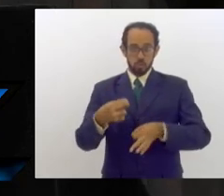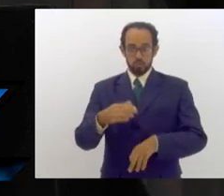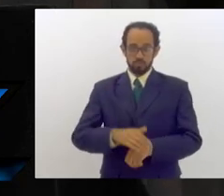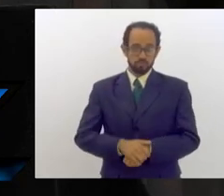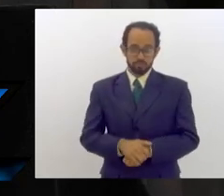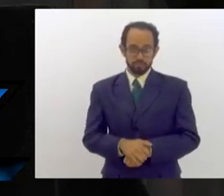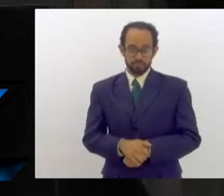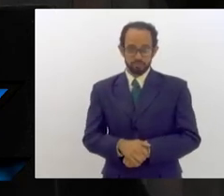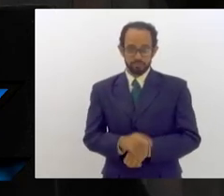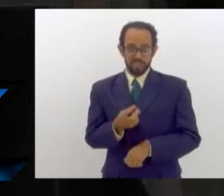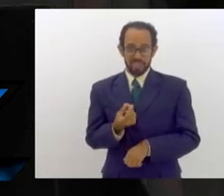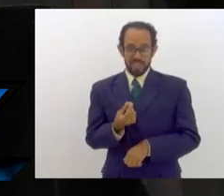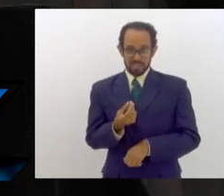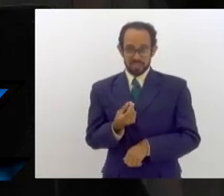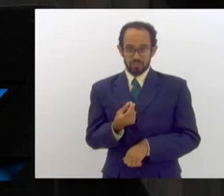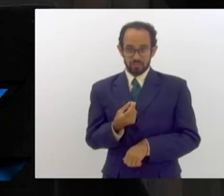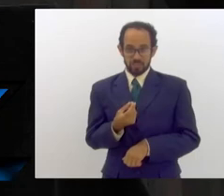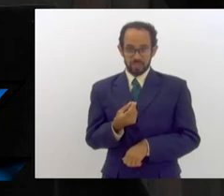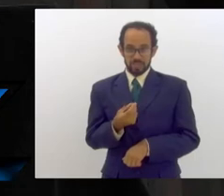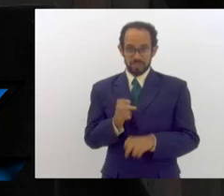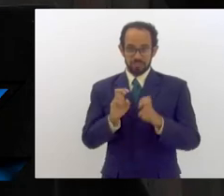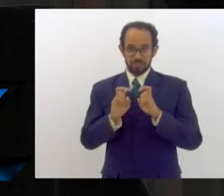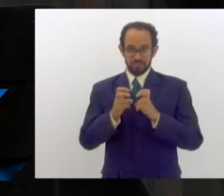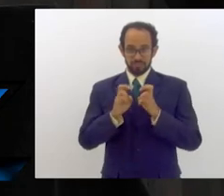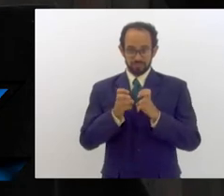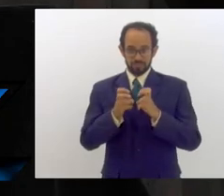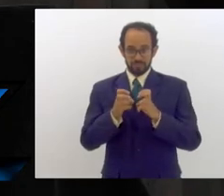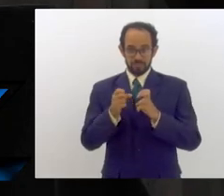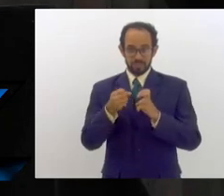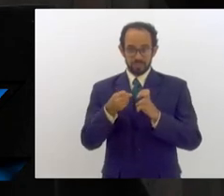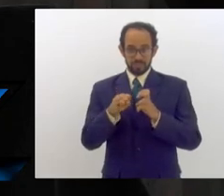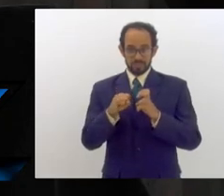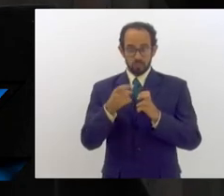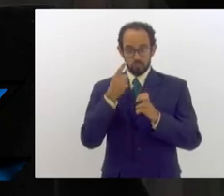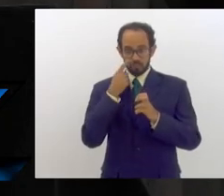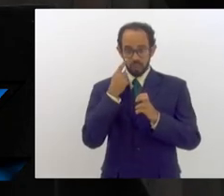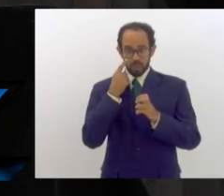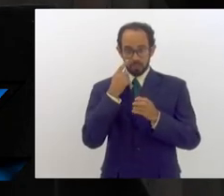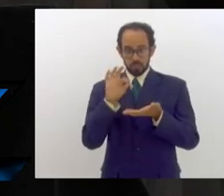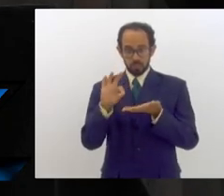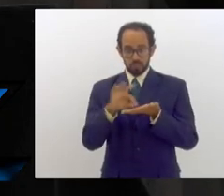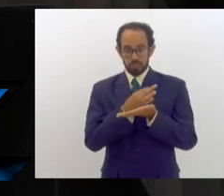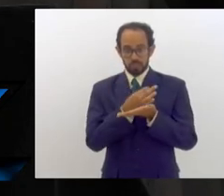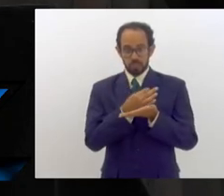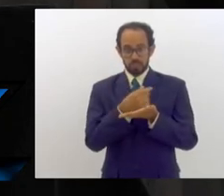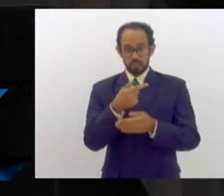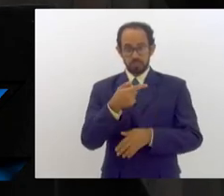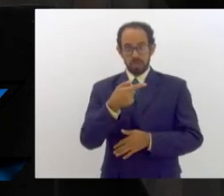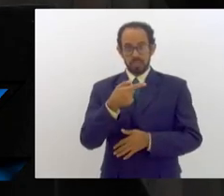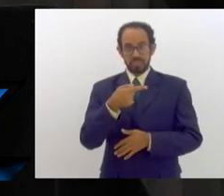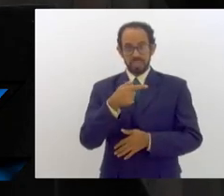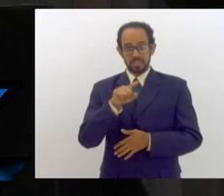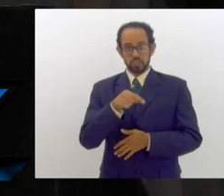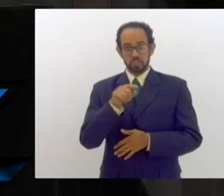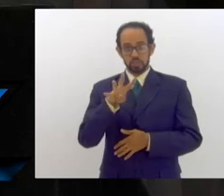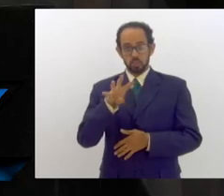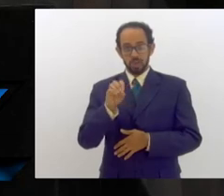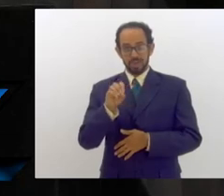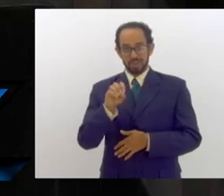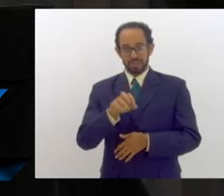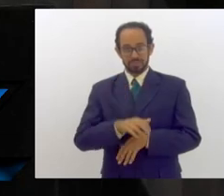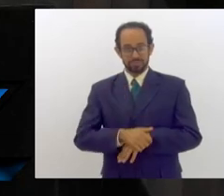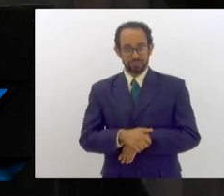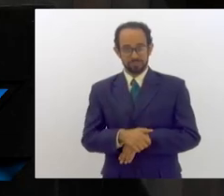a tarifa da SuperVia se for exercitada pelos moldes contratuais iria passar de 40